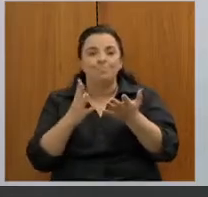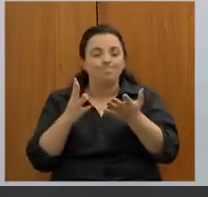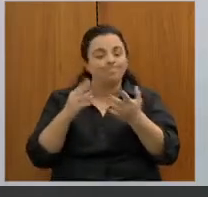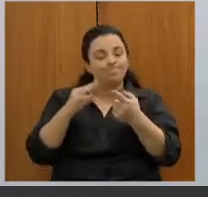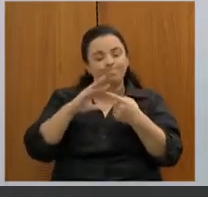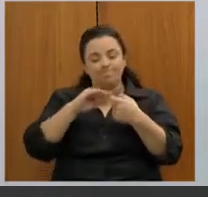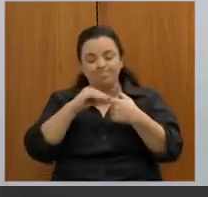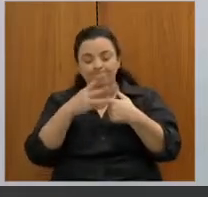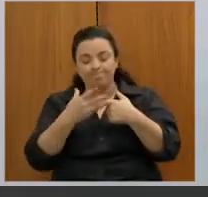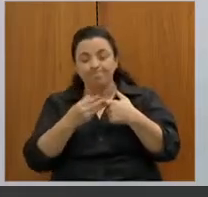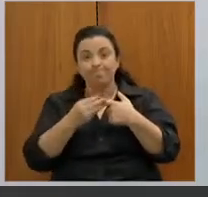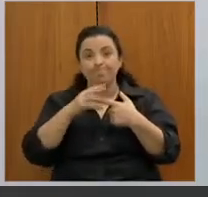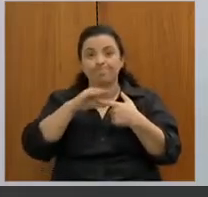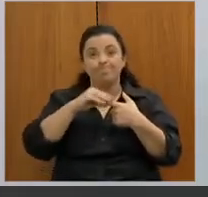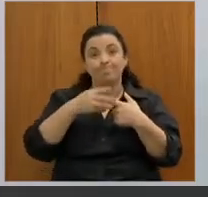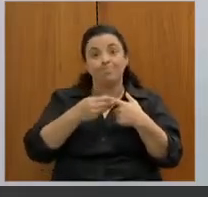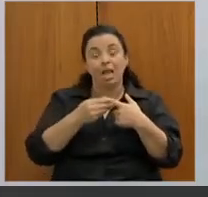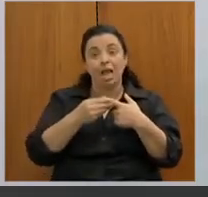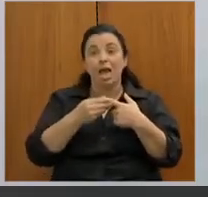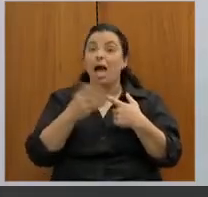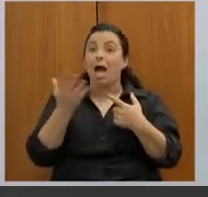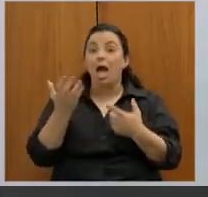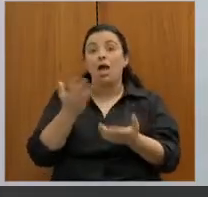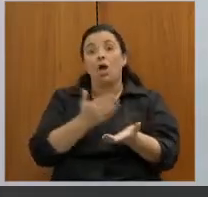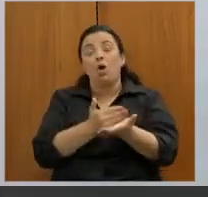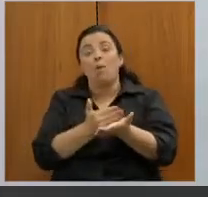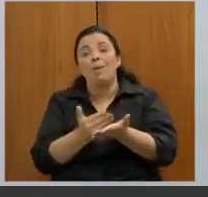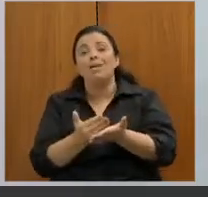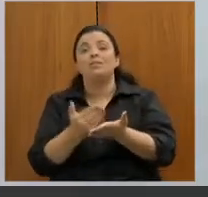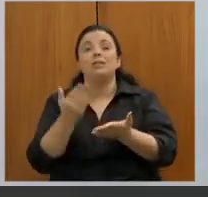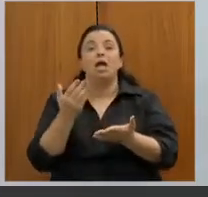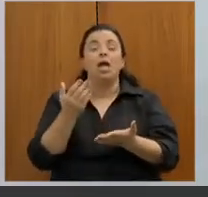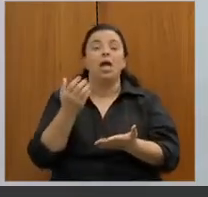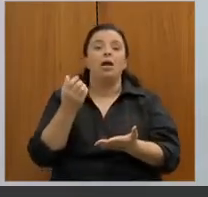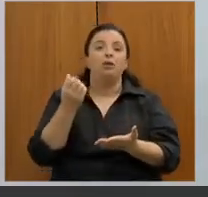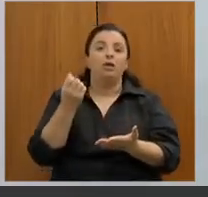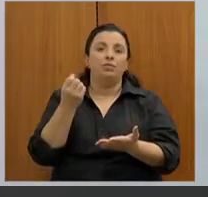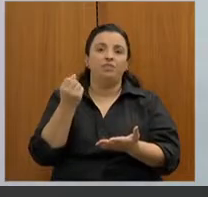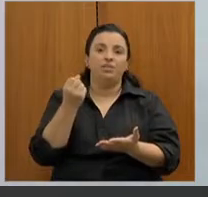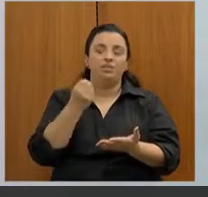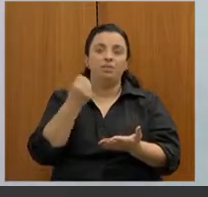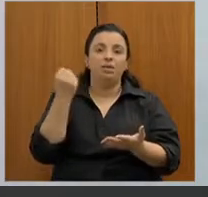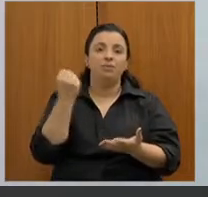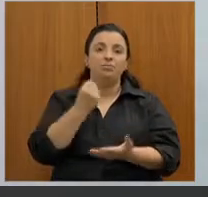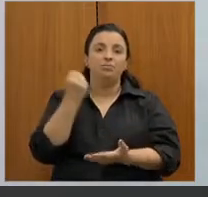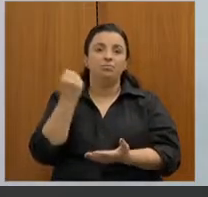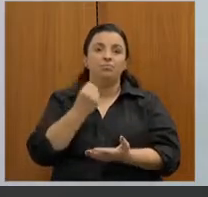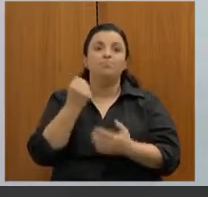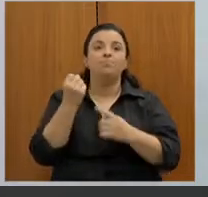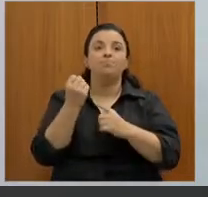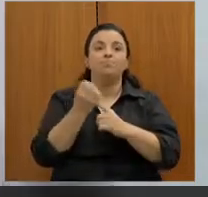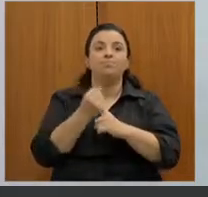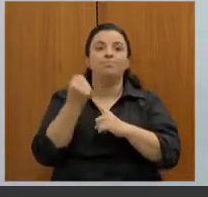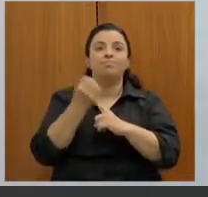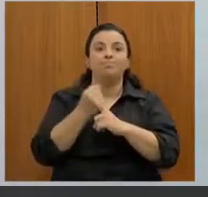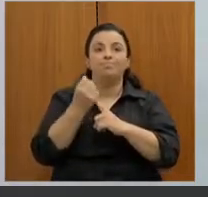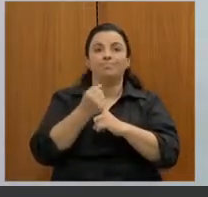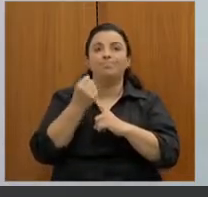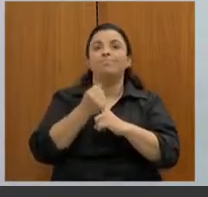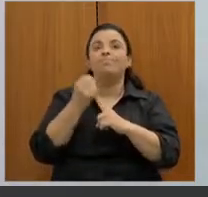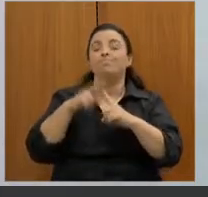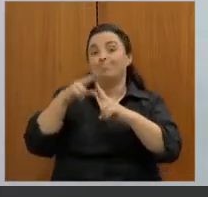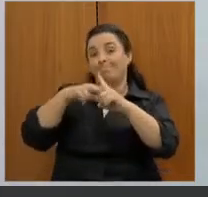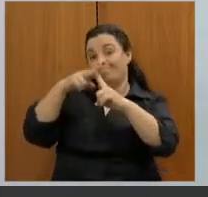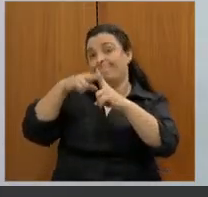início inicia o seu processo masturbatório Ned o brinco e sente prazer no seu corpo e aluno tem a